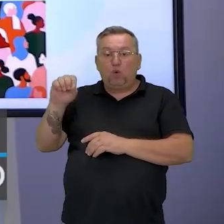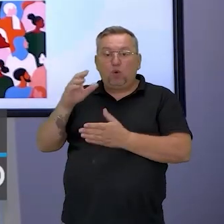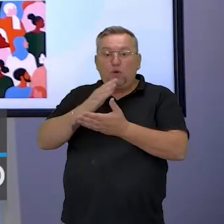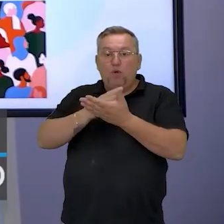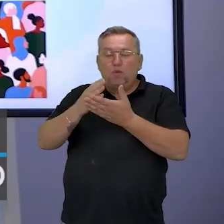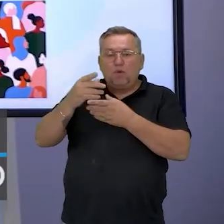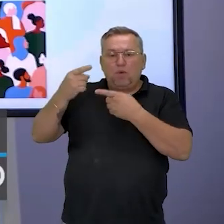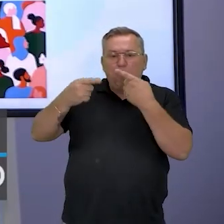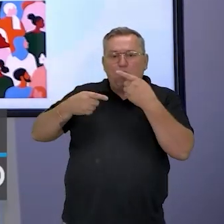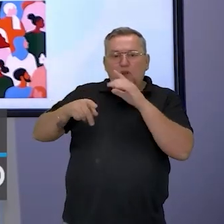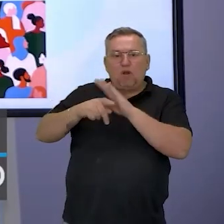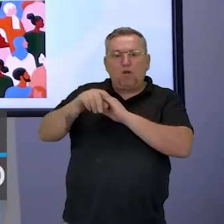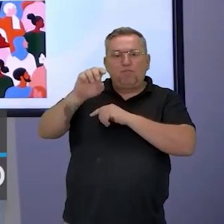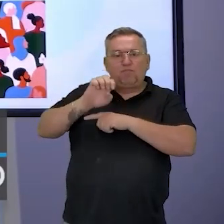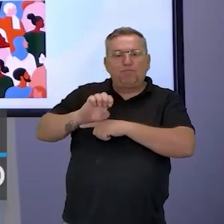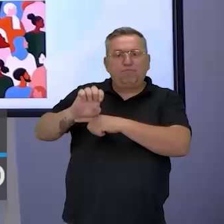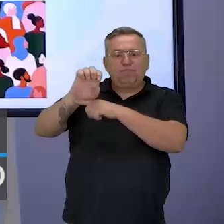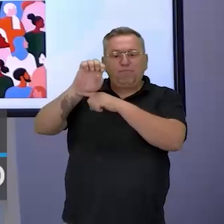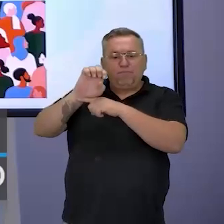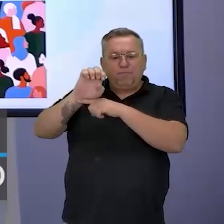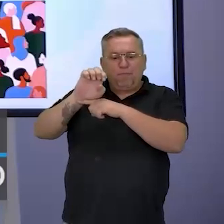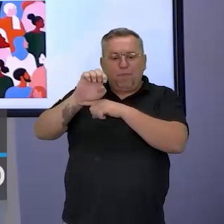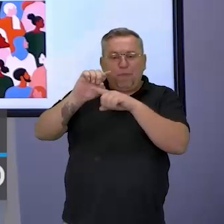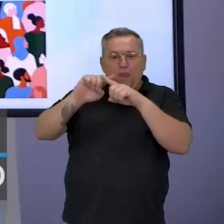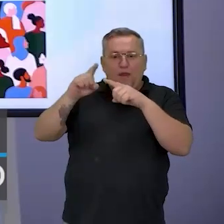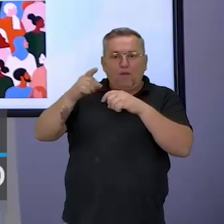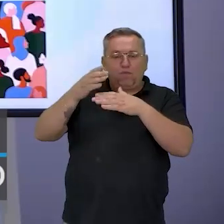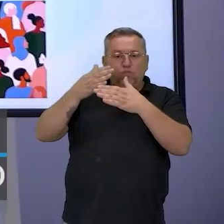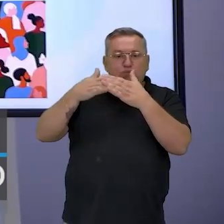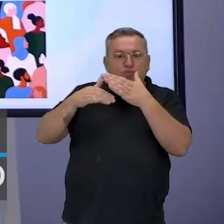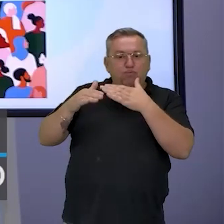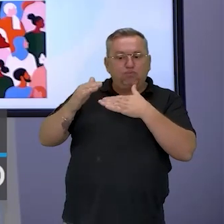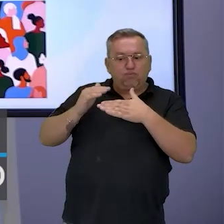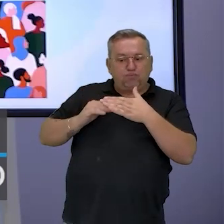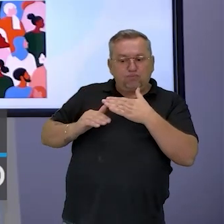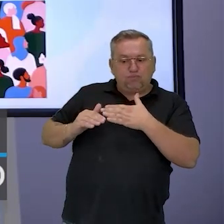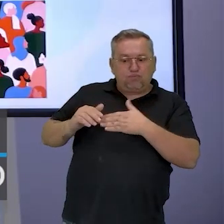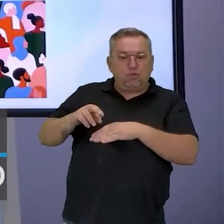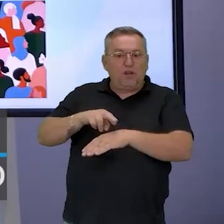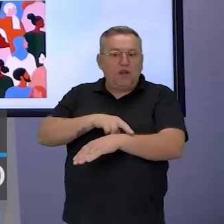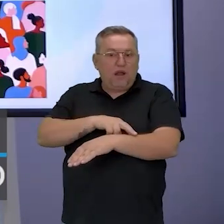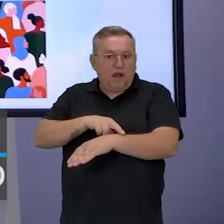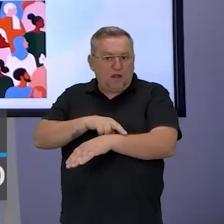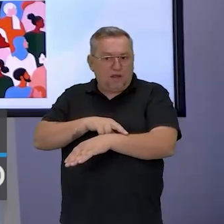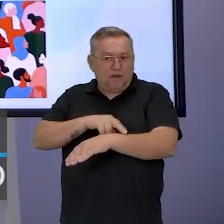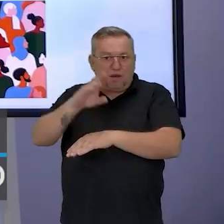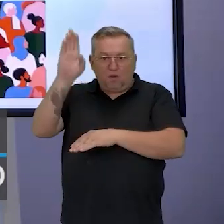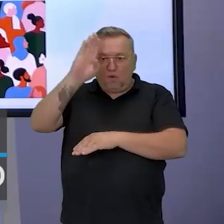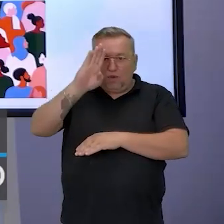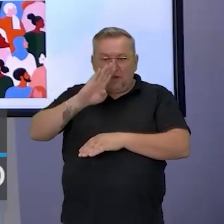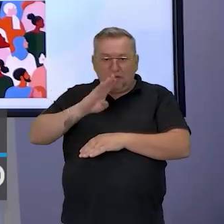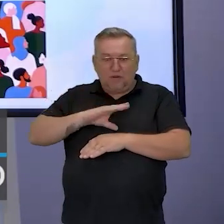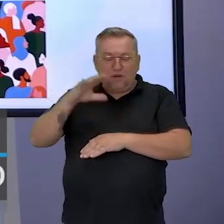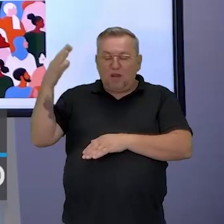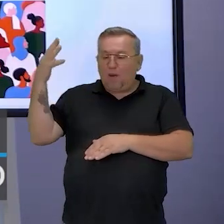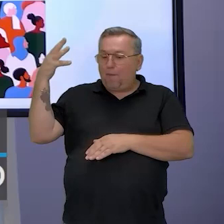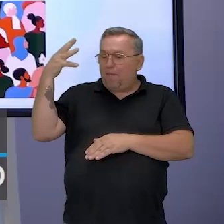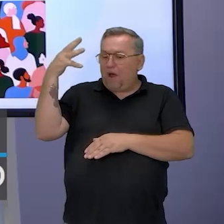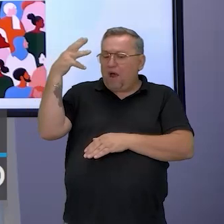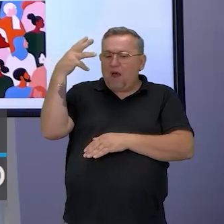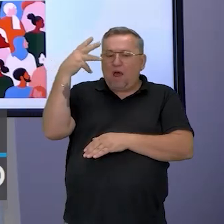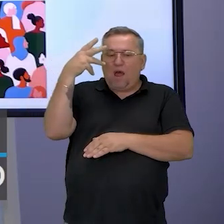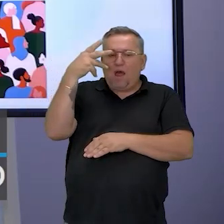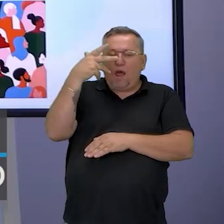de Estado que desconstrói essa questão racista. O Brasil seria belo, o Brasil